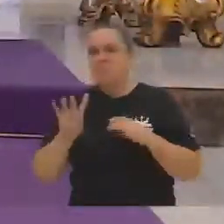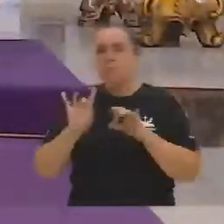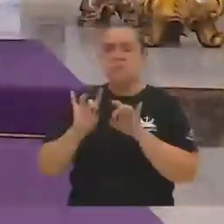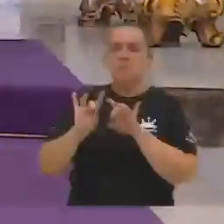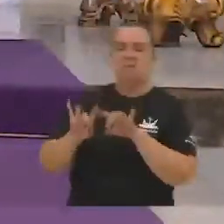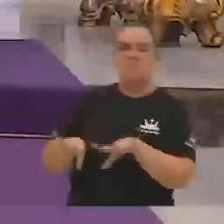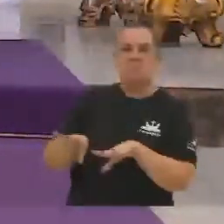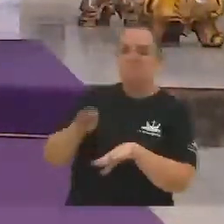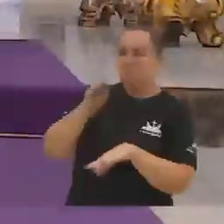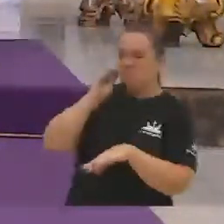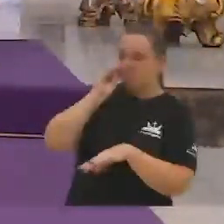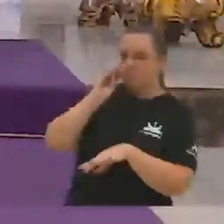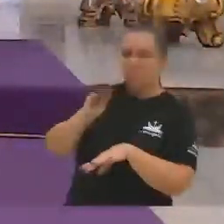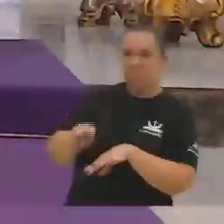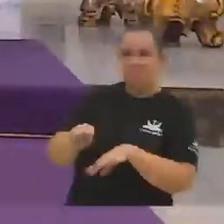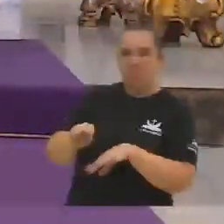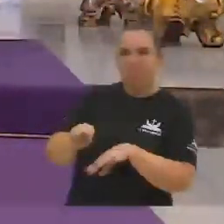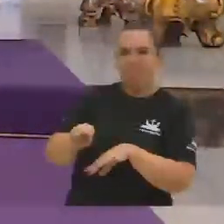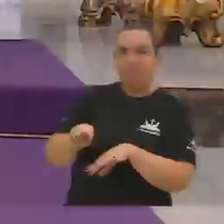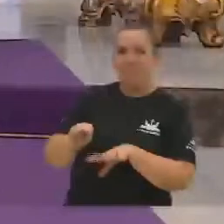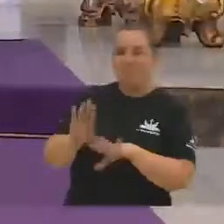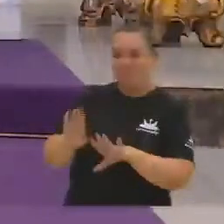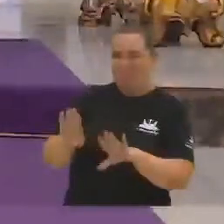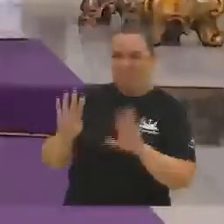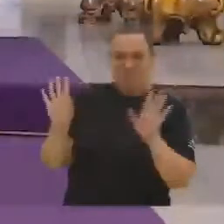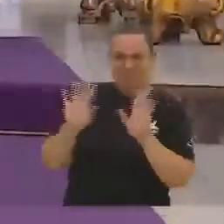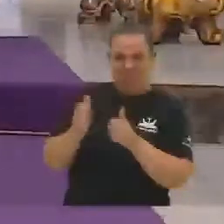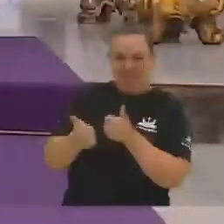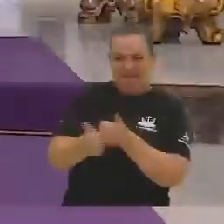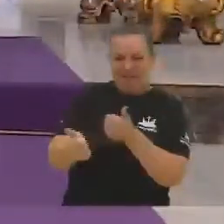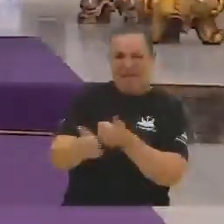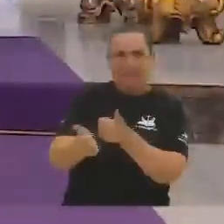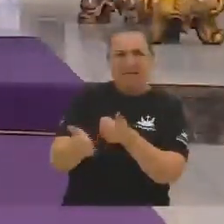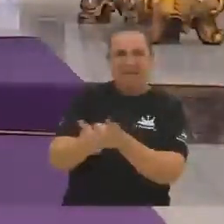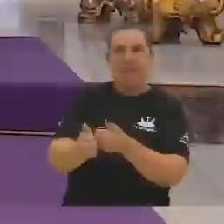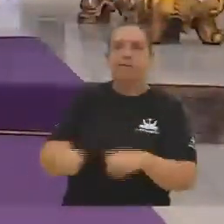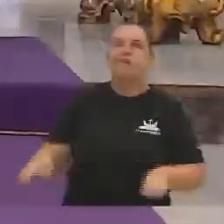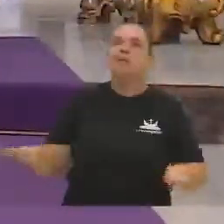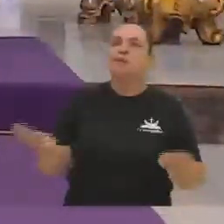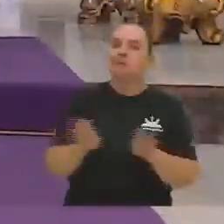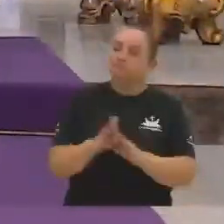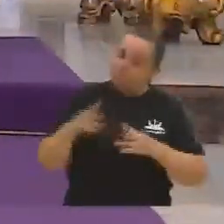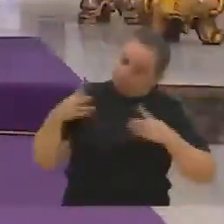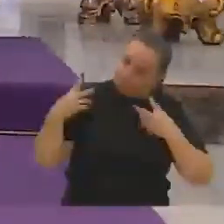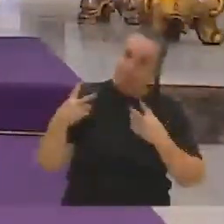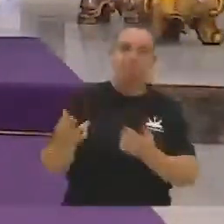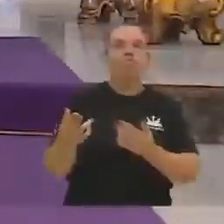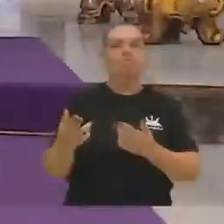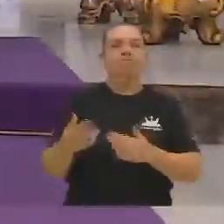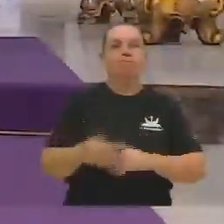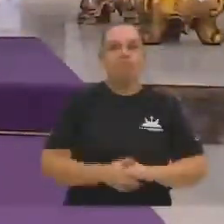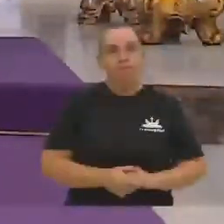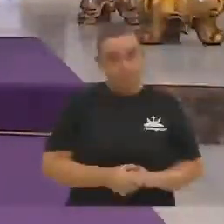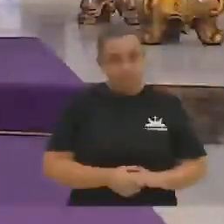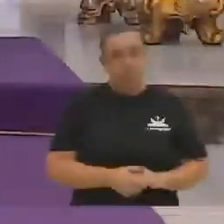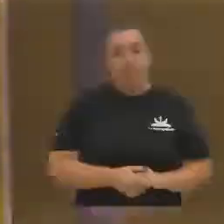de desprezo, de perseguição é o mesmo.